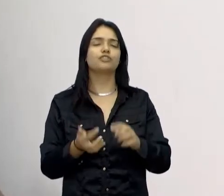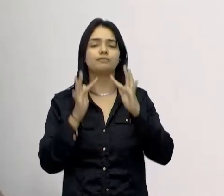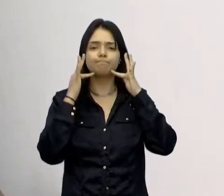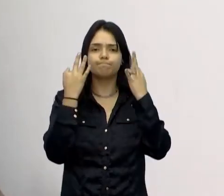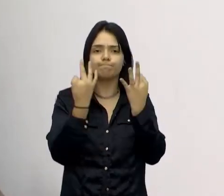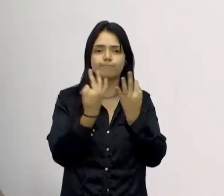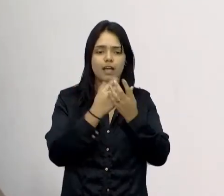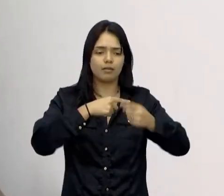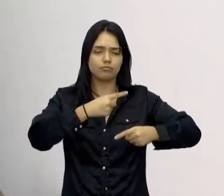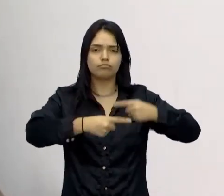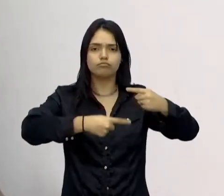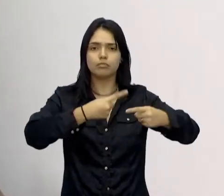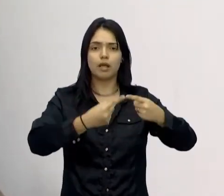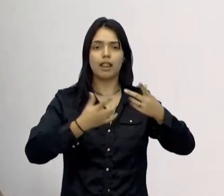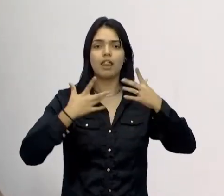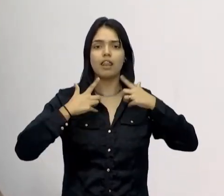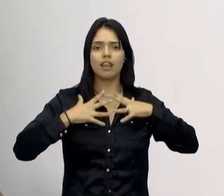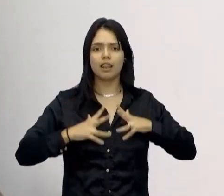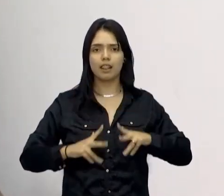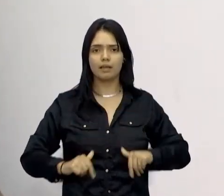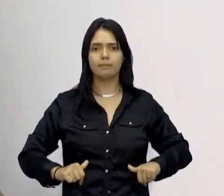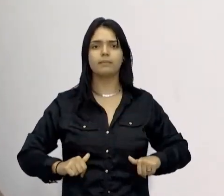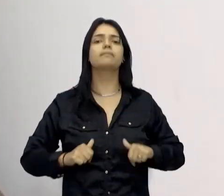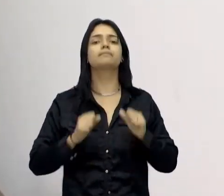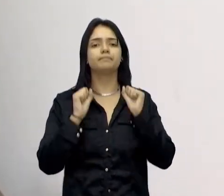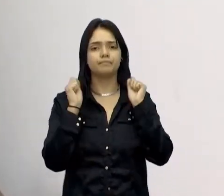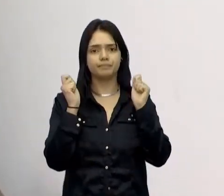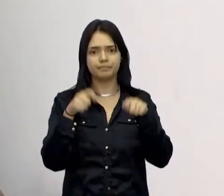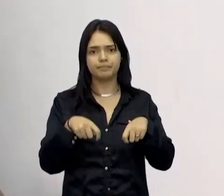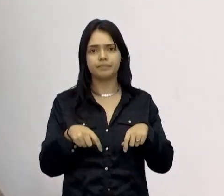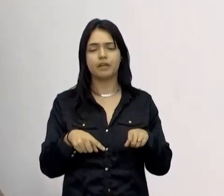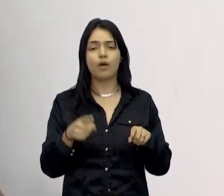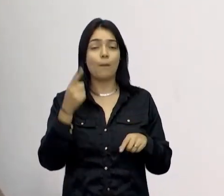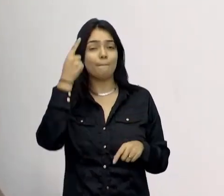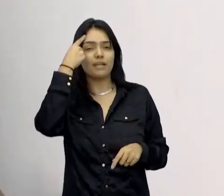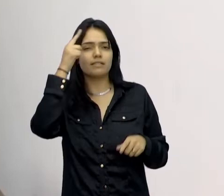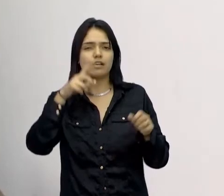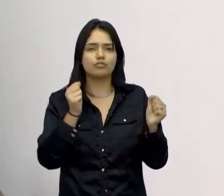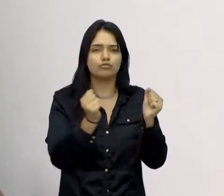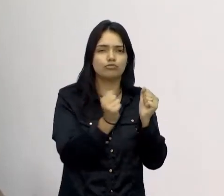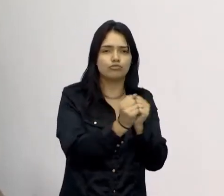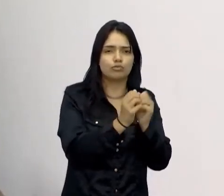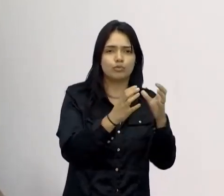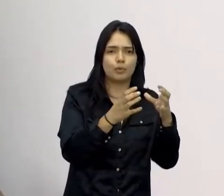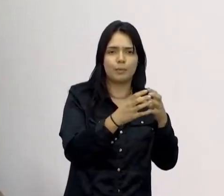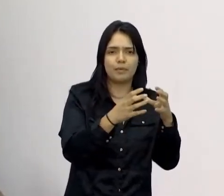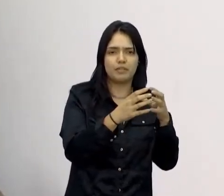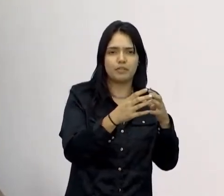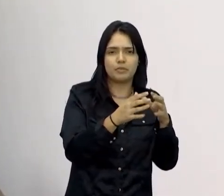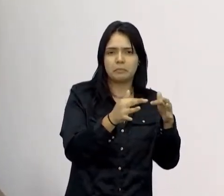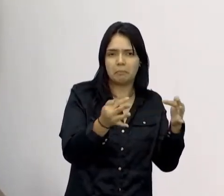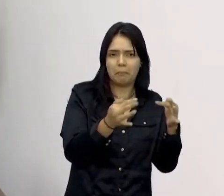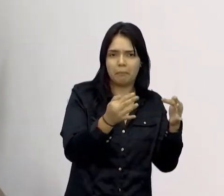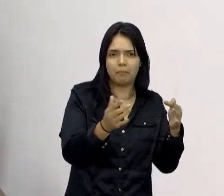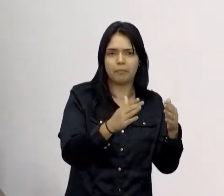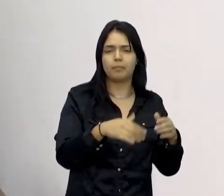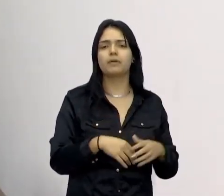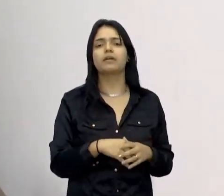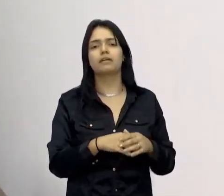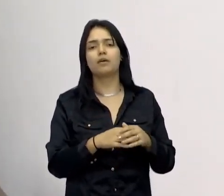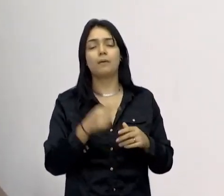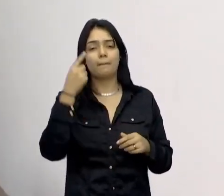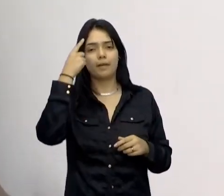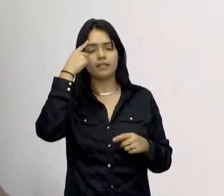ele não seja miscigenado com plebeus ou pessoas que de alguma forma possam